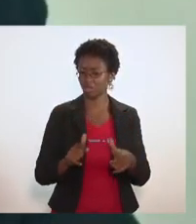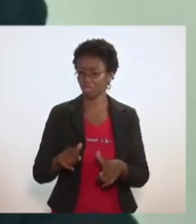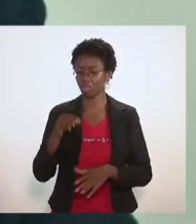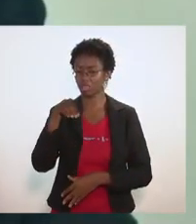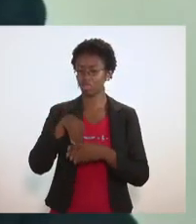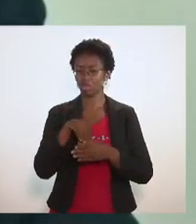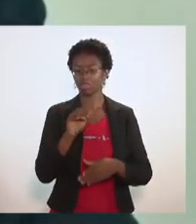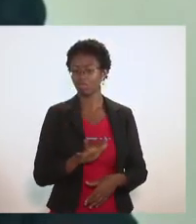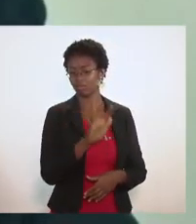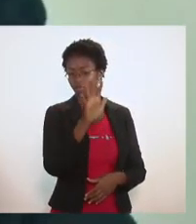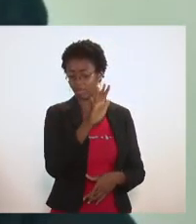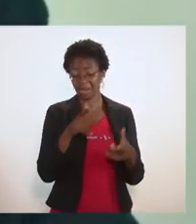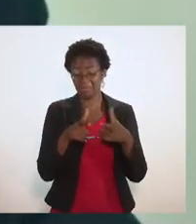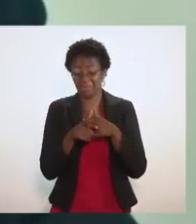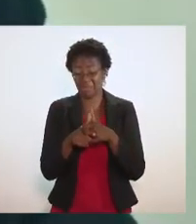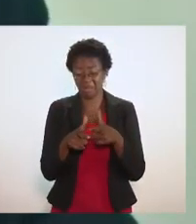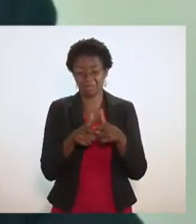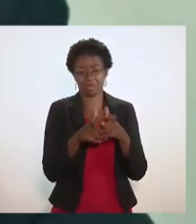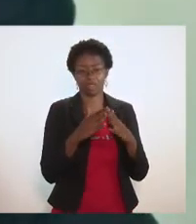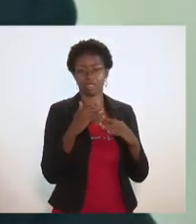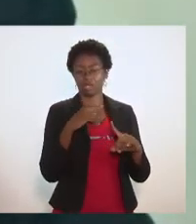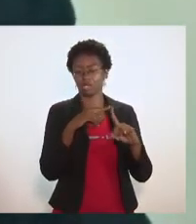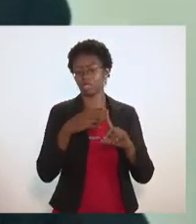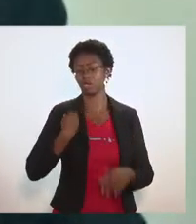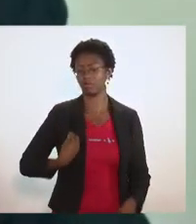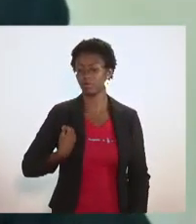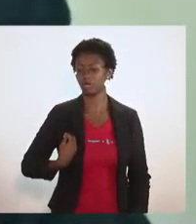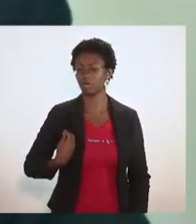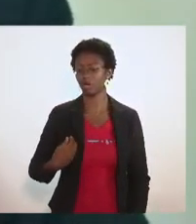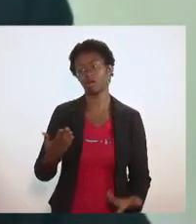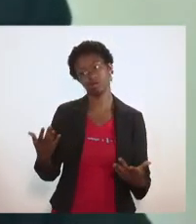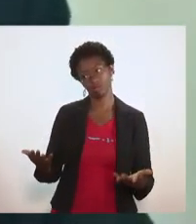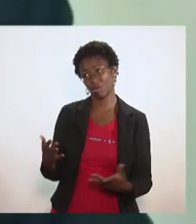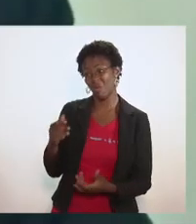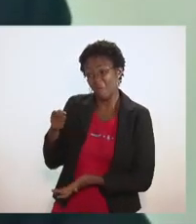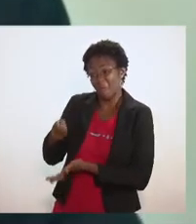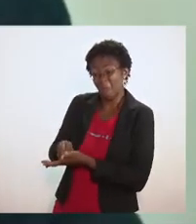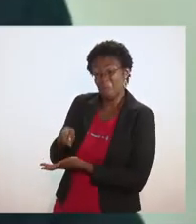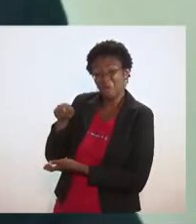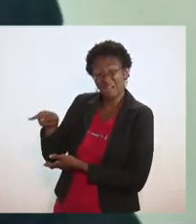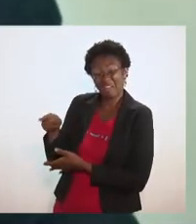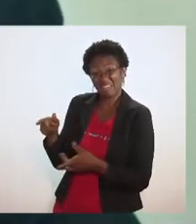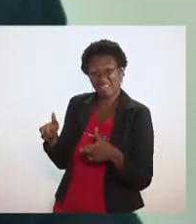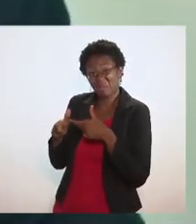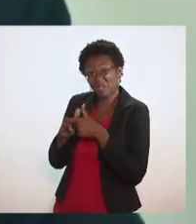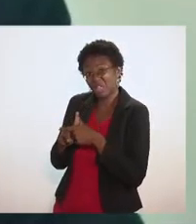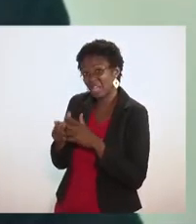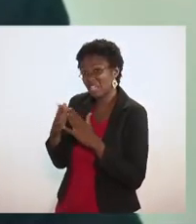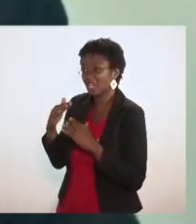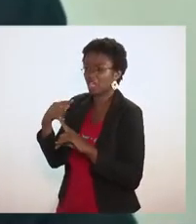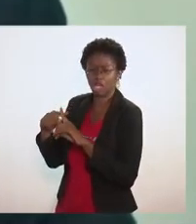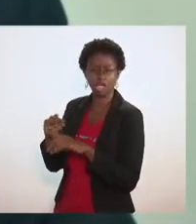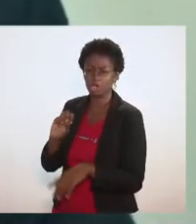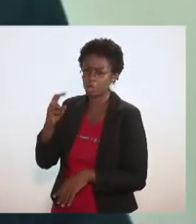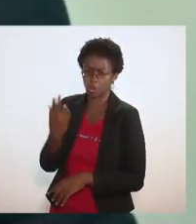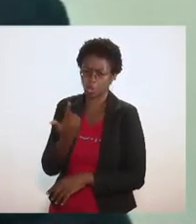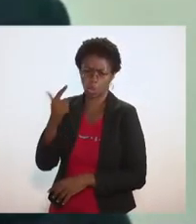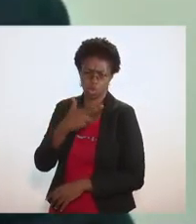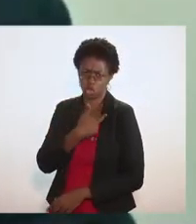forçá-la, principalmente, e eu me refiro aqui usando, me permita, a deputada Mônica, que é uma conhecedora dos